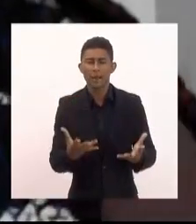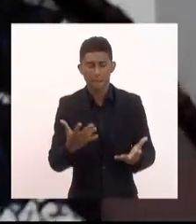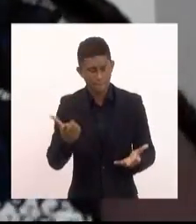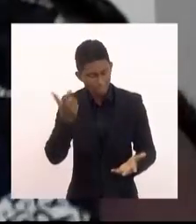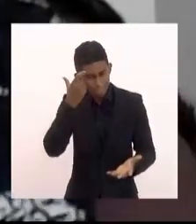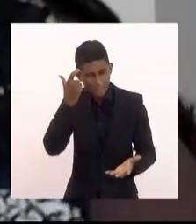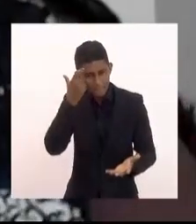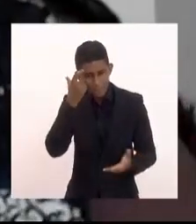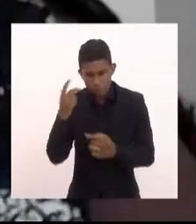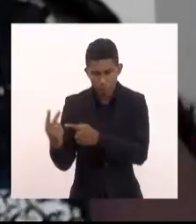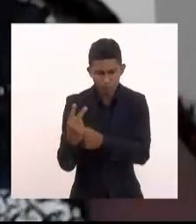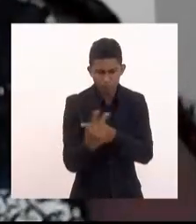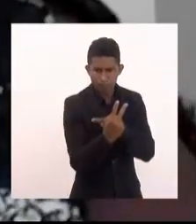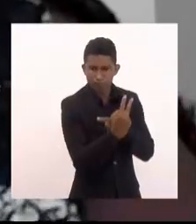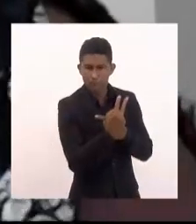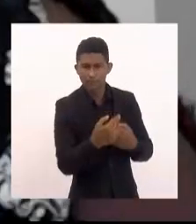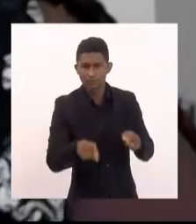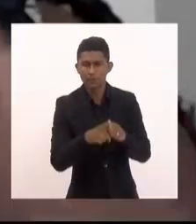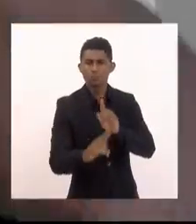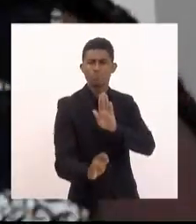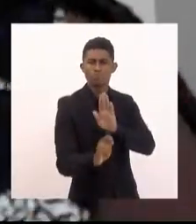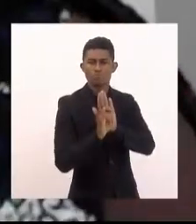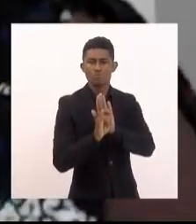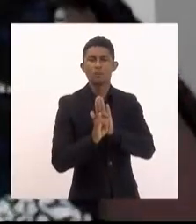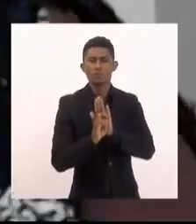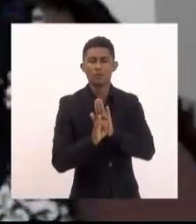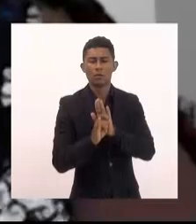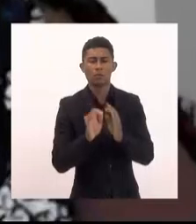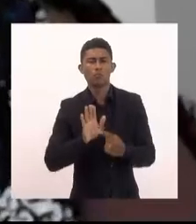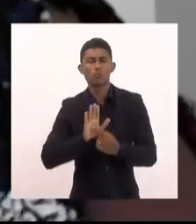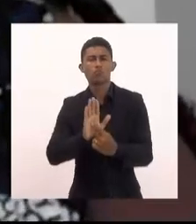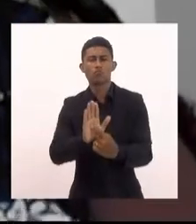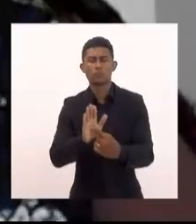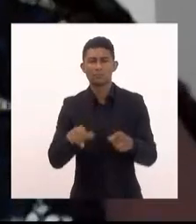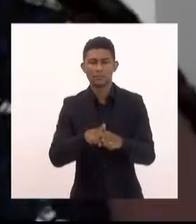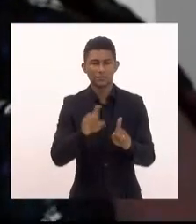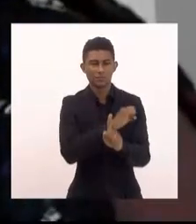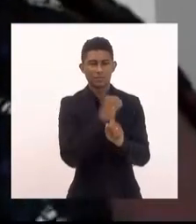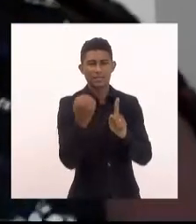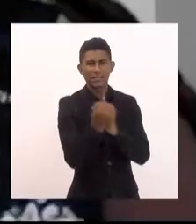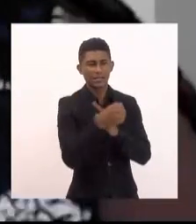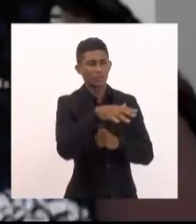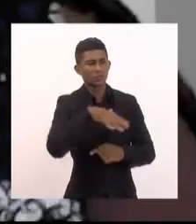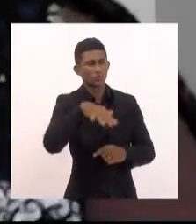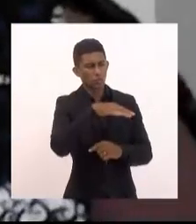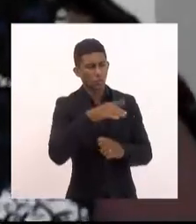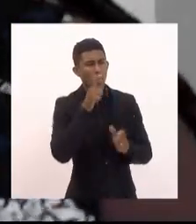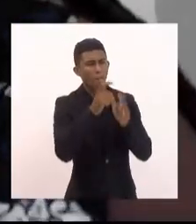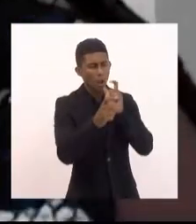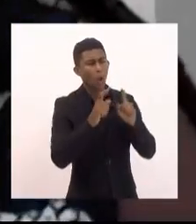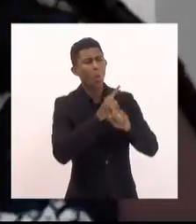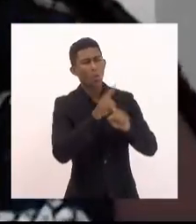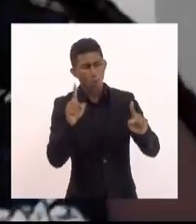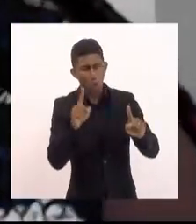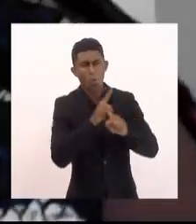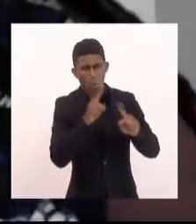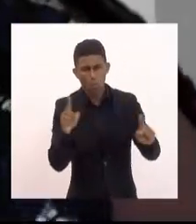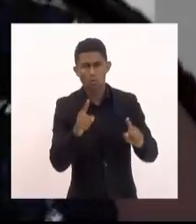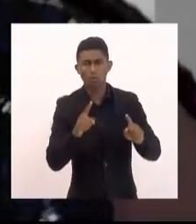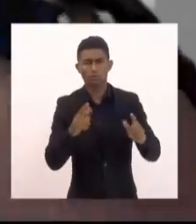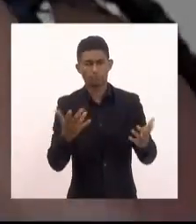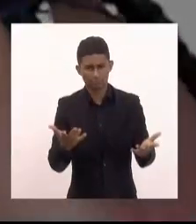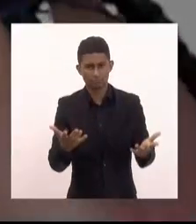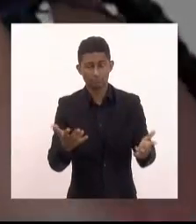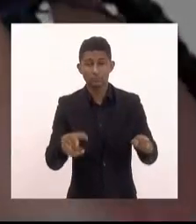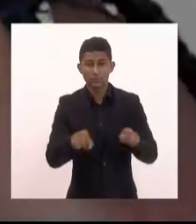de identidade, de aprofundamento de análise crítica da sociedade que a gente vive. Então, pensar nessa homenagem